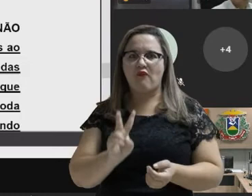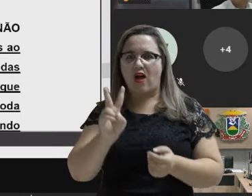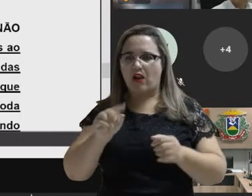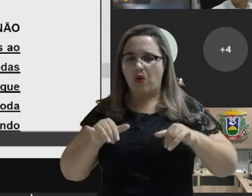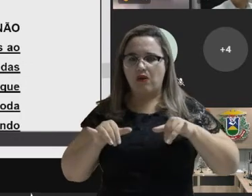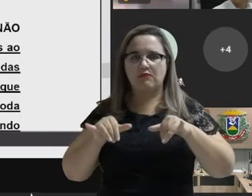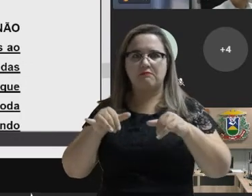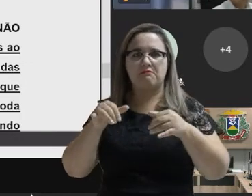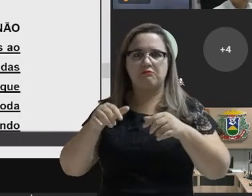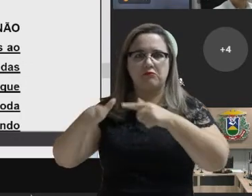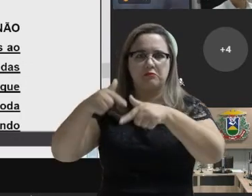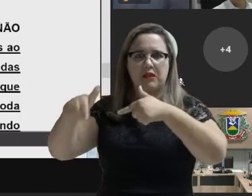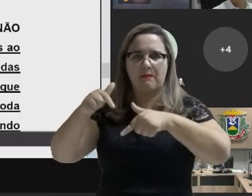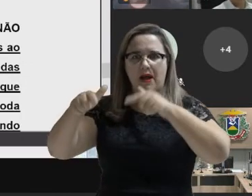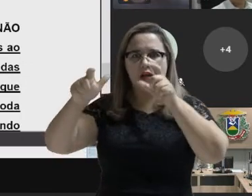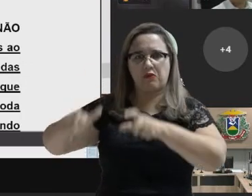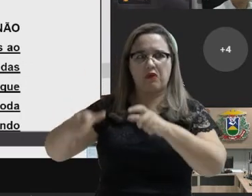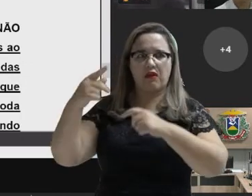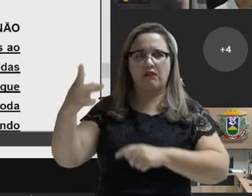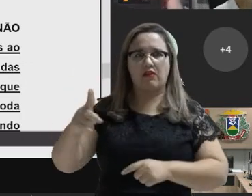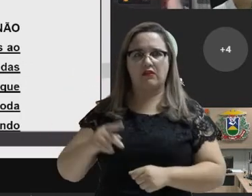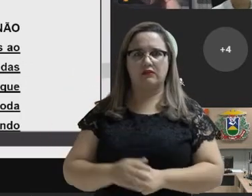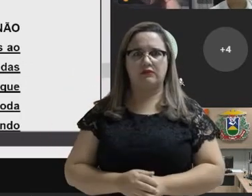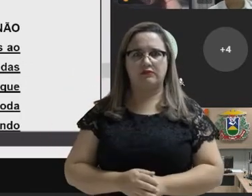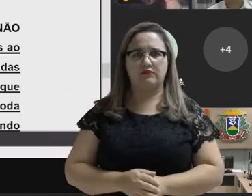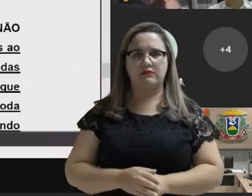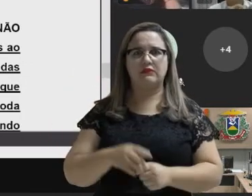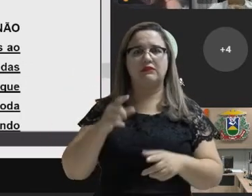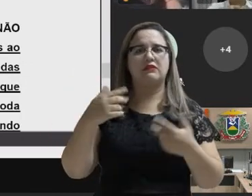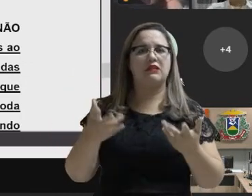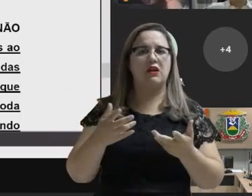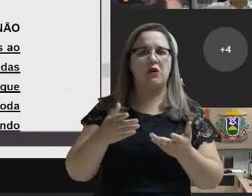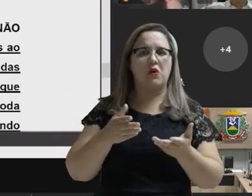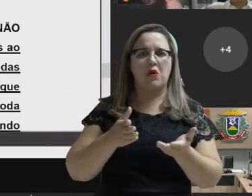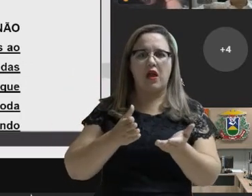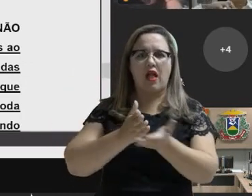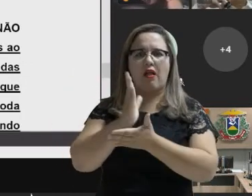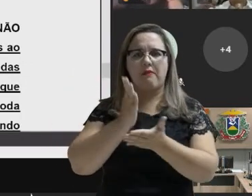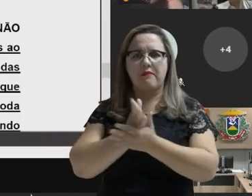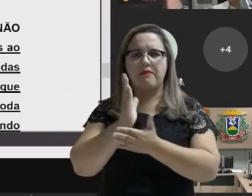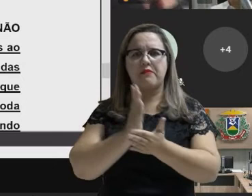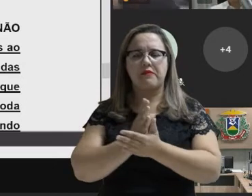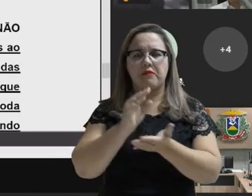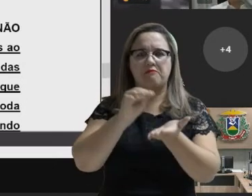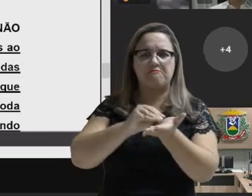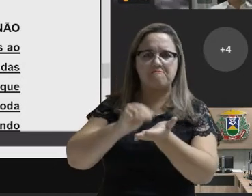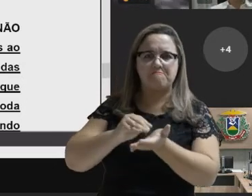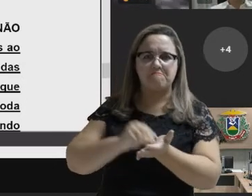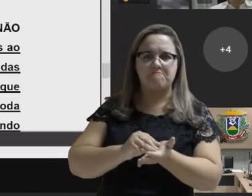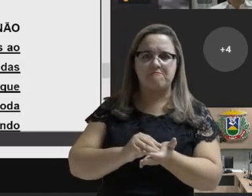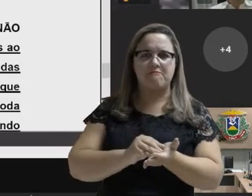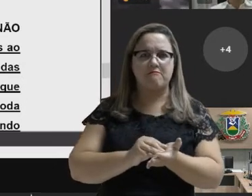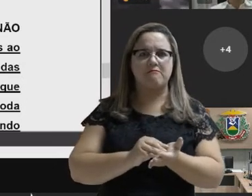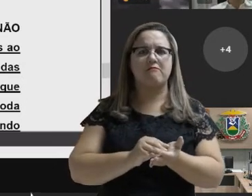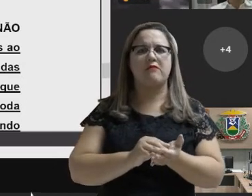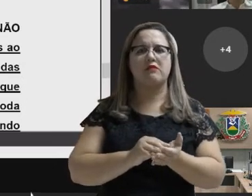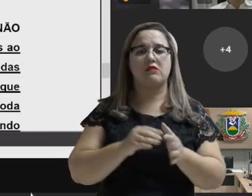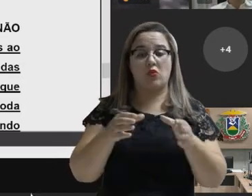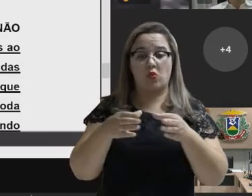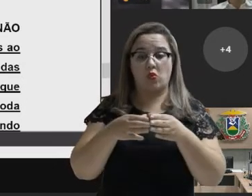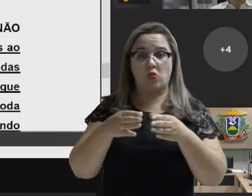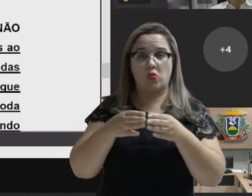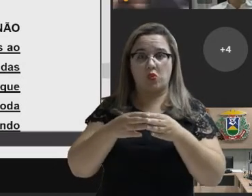voto no sentido de que não seja homologado o regulamento, determinando o retorno dos autos ao representante do Ministério do Primeiro Grau, para